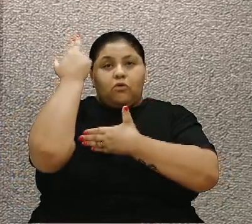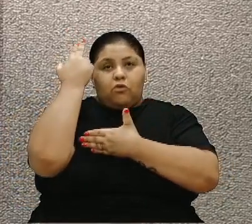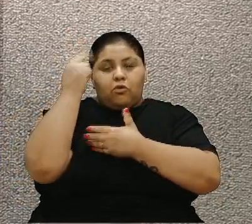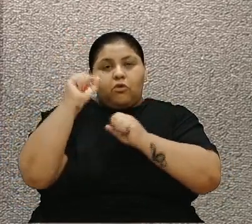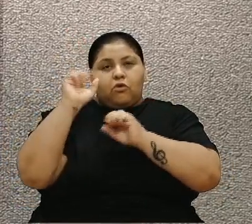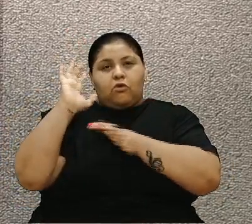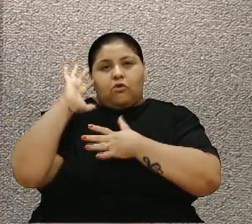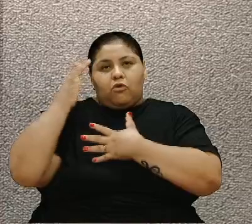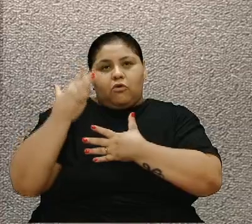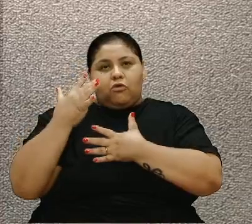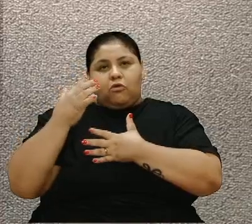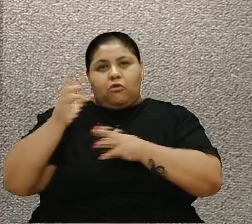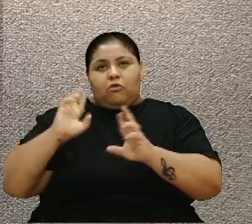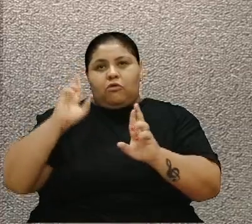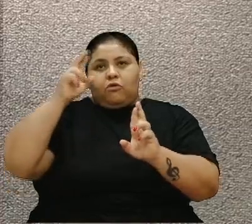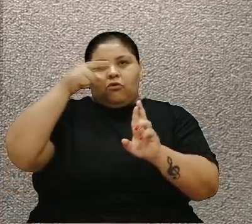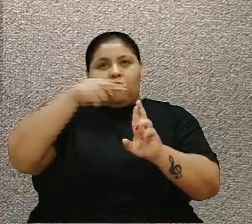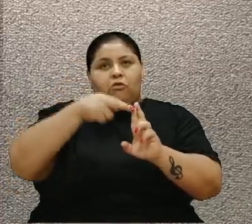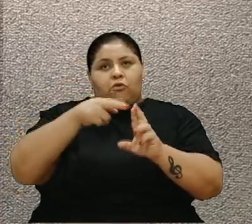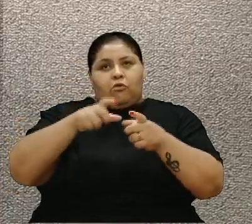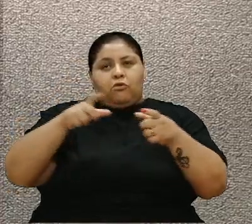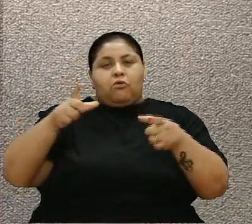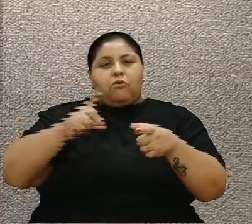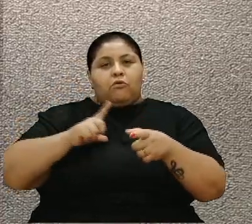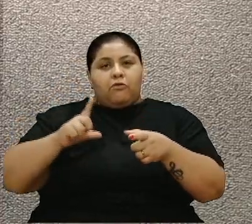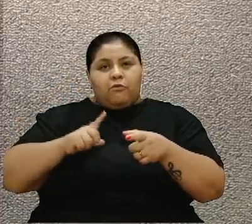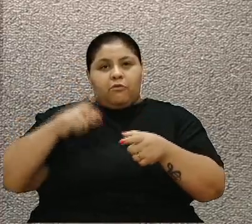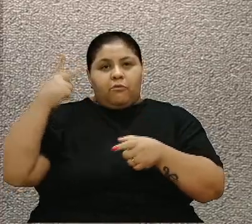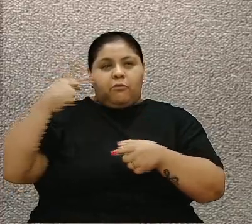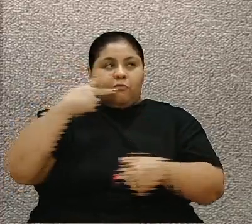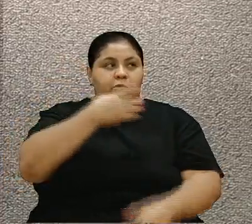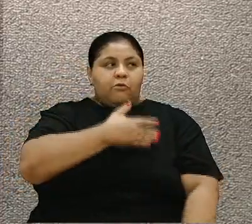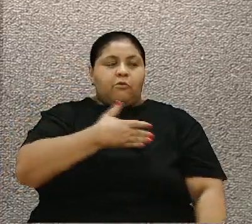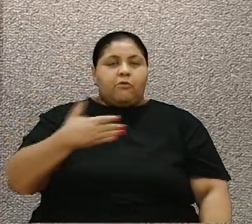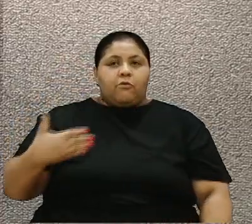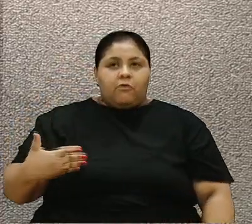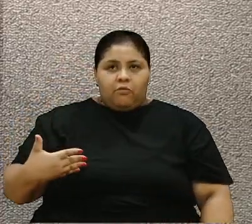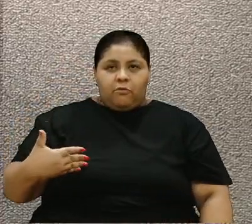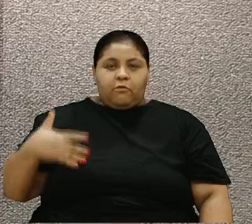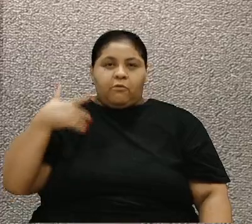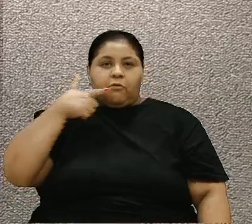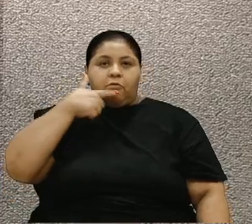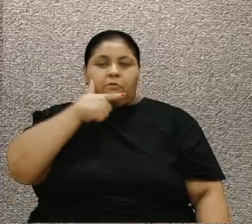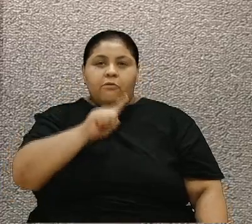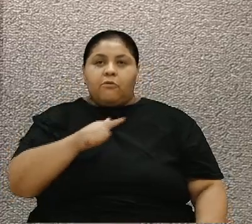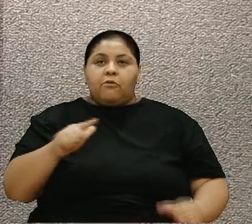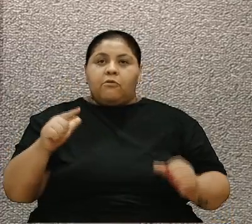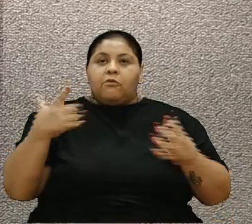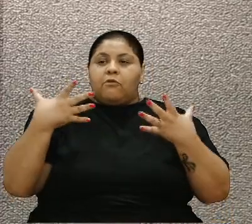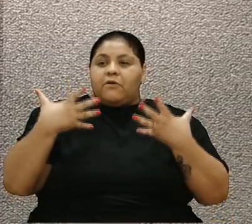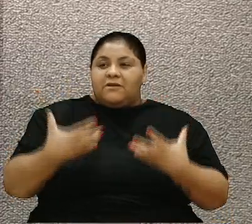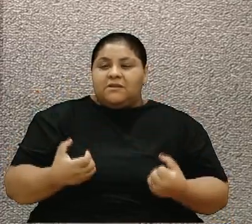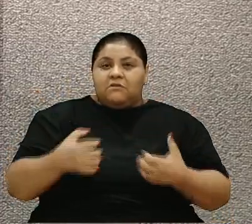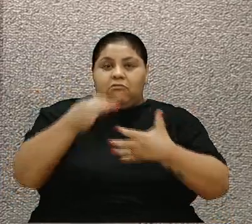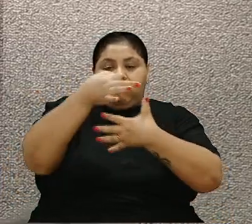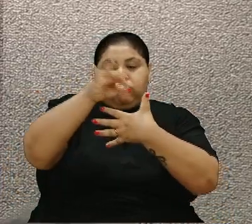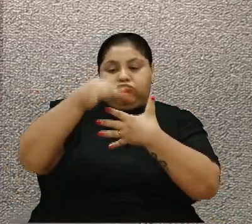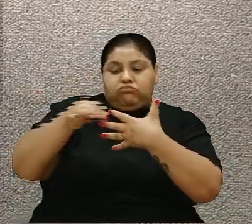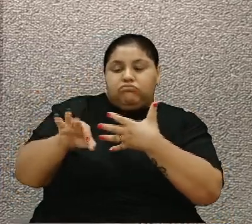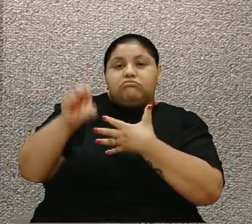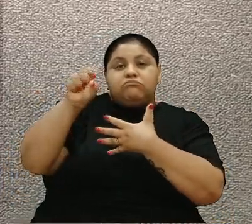por ser referência, por ser uma metrópole. Temos que ter uma política pública que consiga abraçar todos esses itens que foram trazidos,